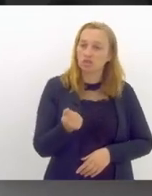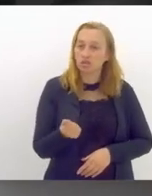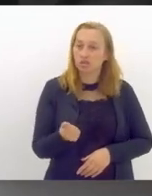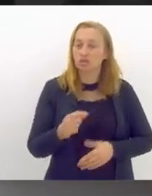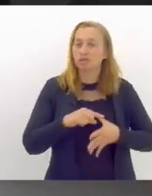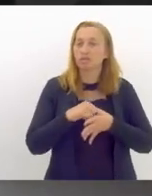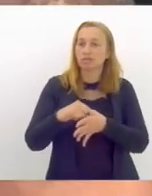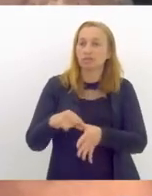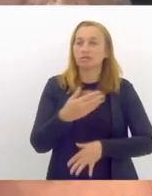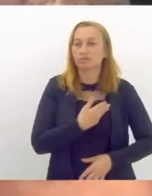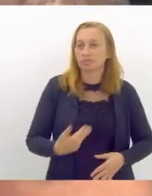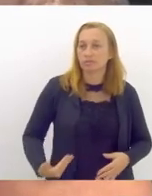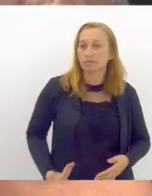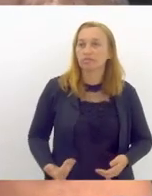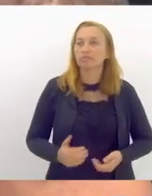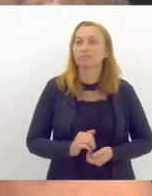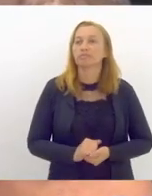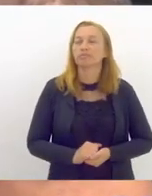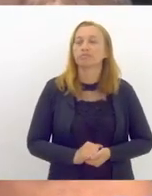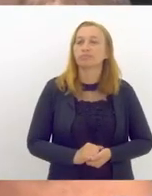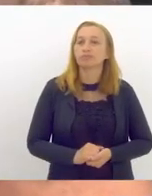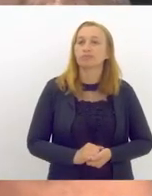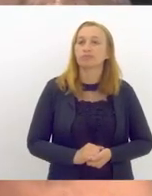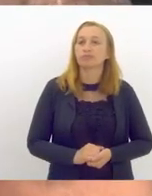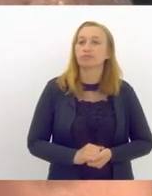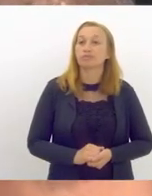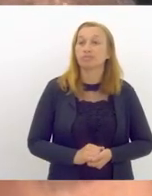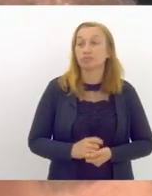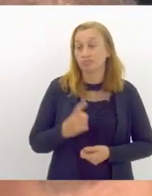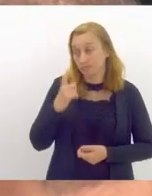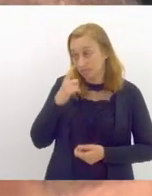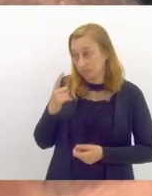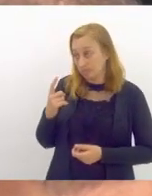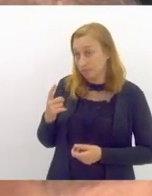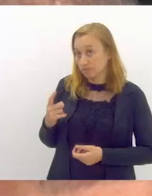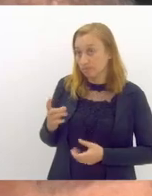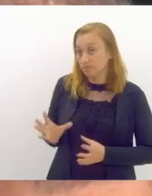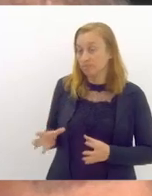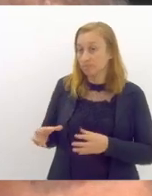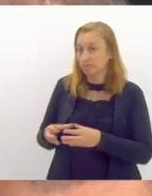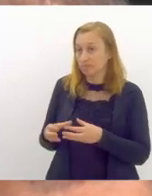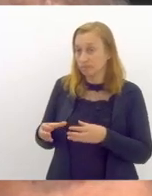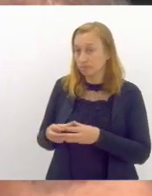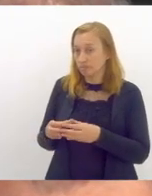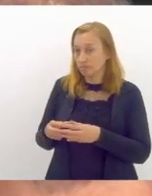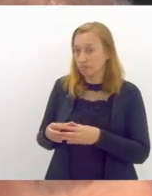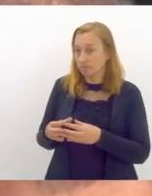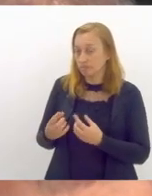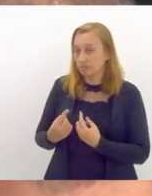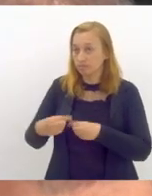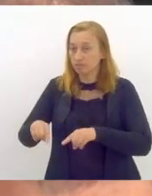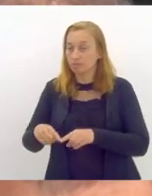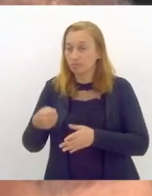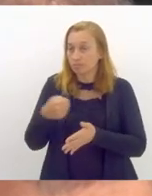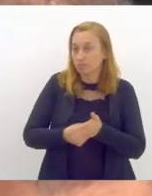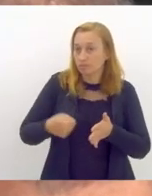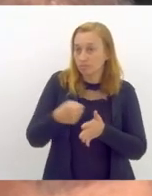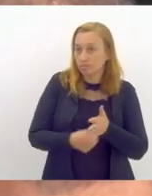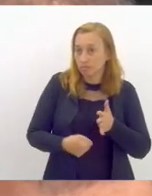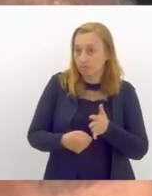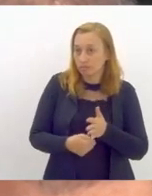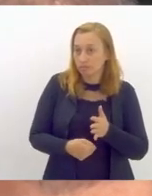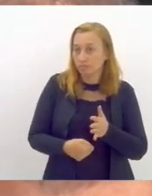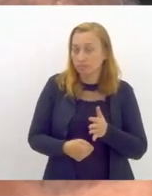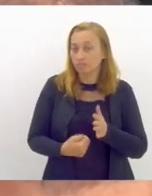líder do governo E olha que a oposição lutando por receita é oposição